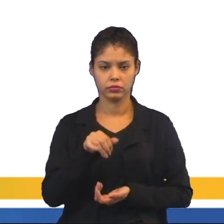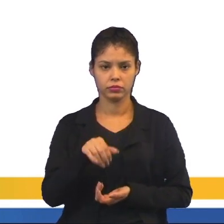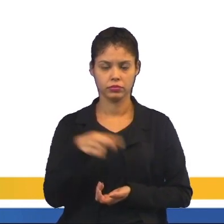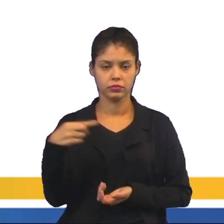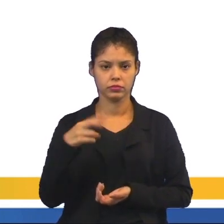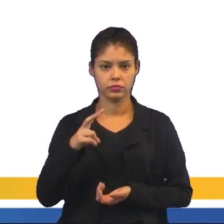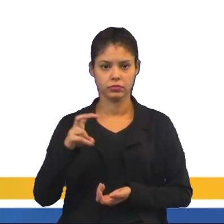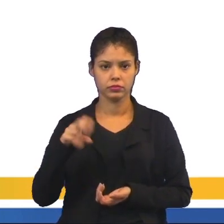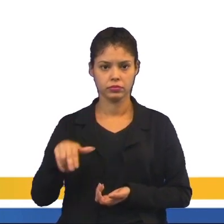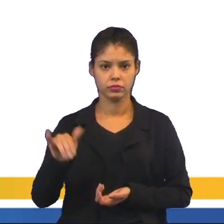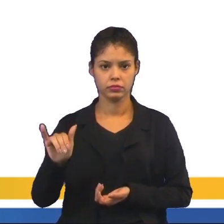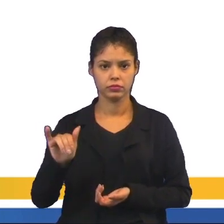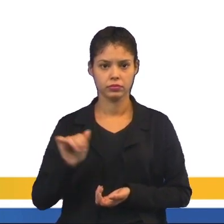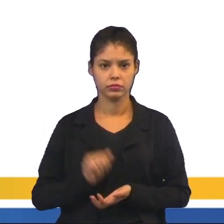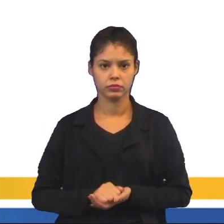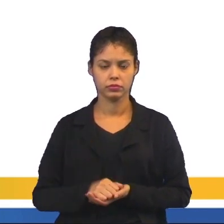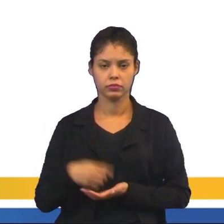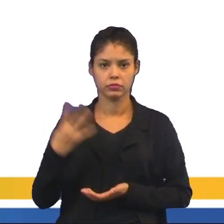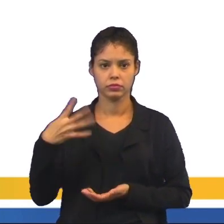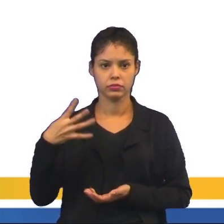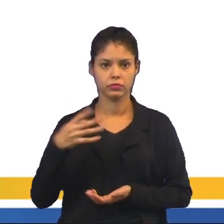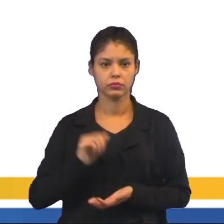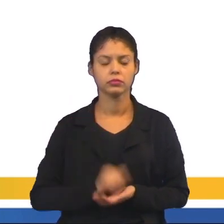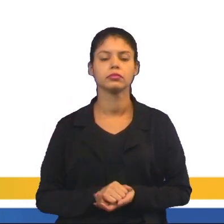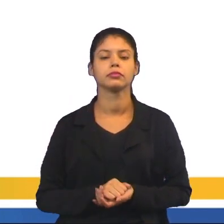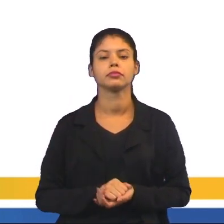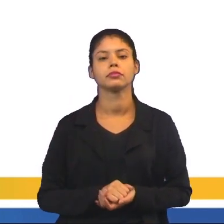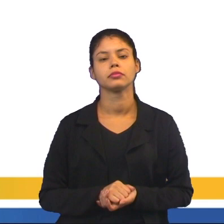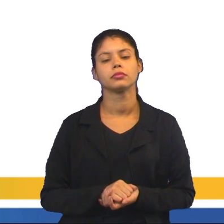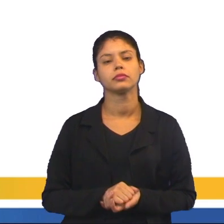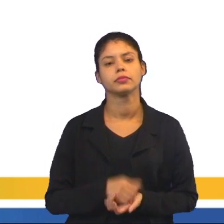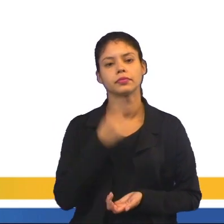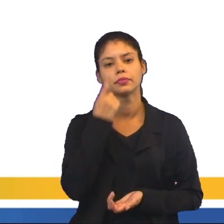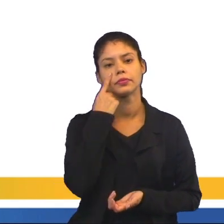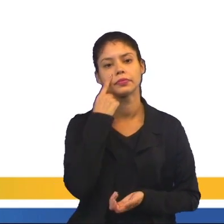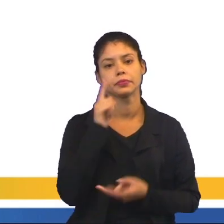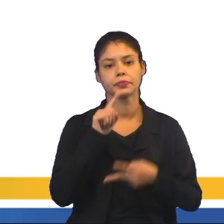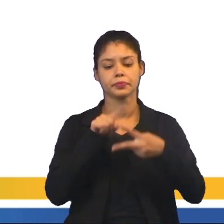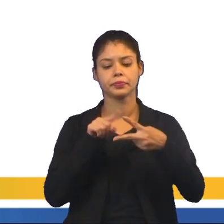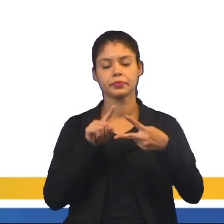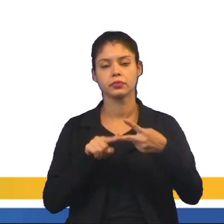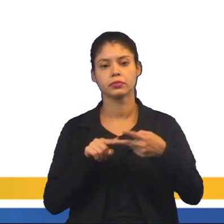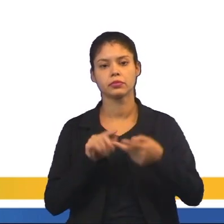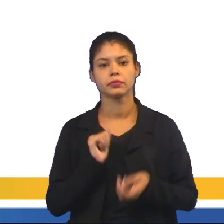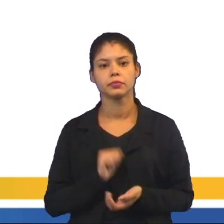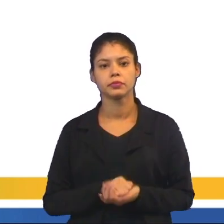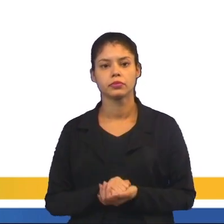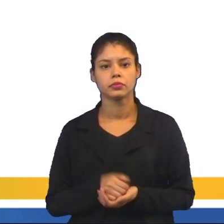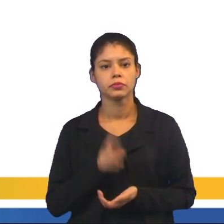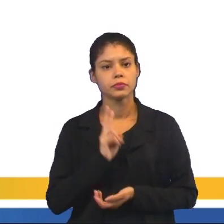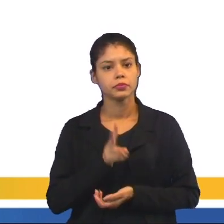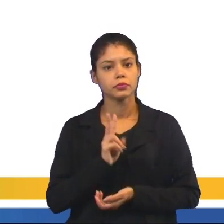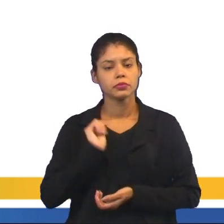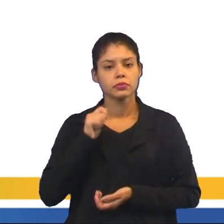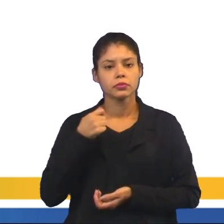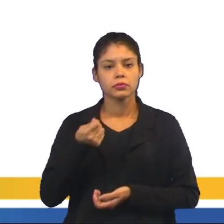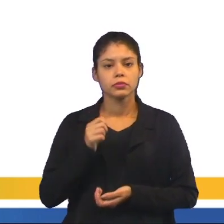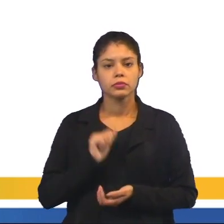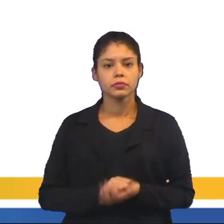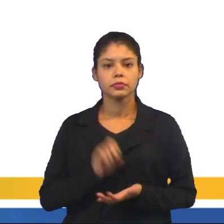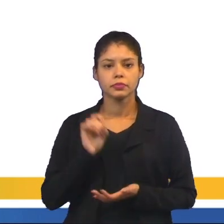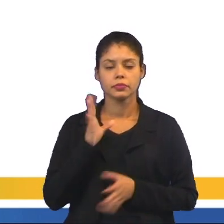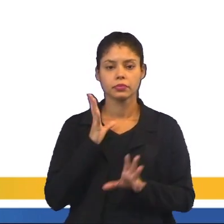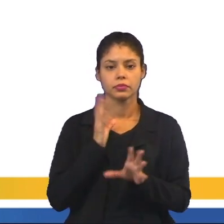6y menos 5y igual a 4. Observe que os dois ao meio têm o mesmo sinal. Então, a